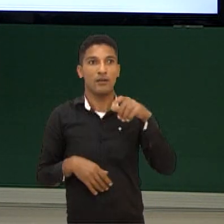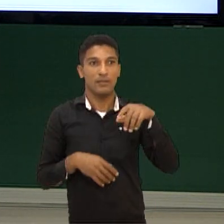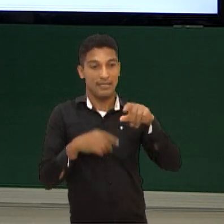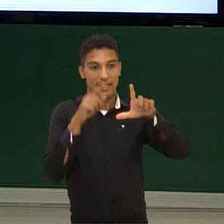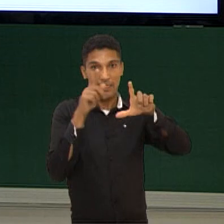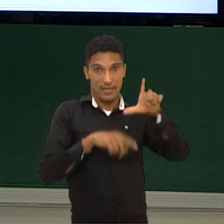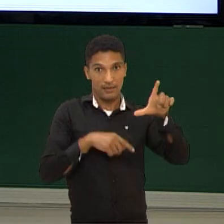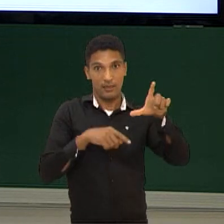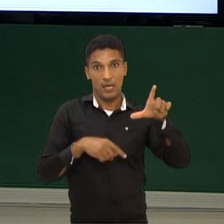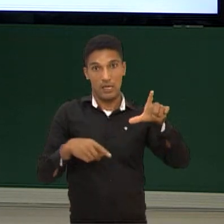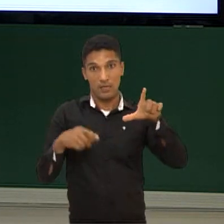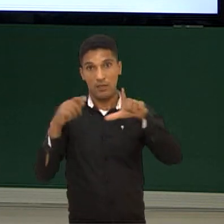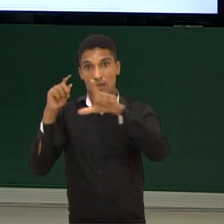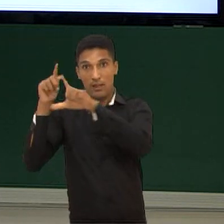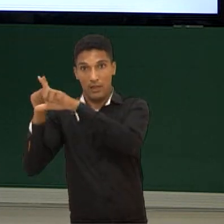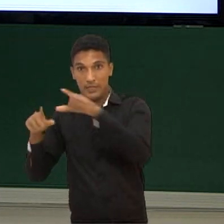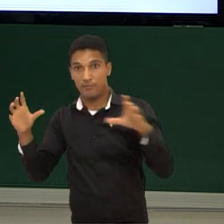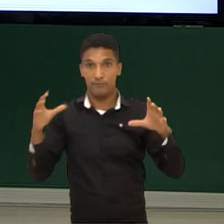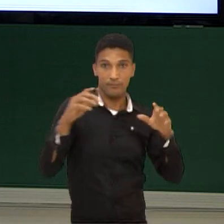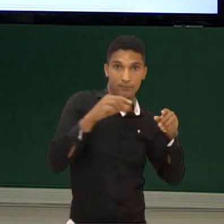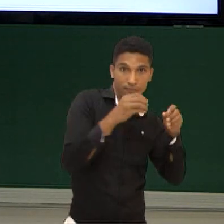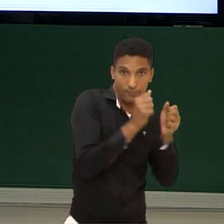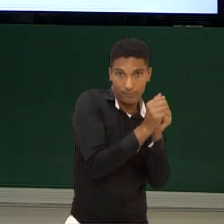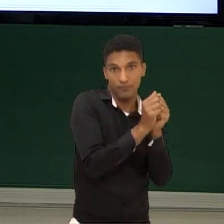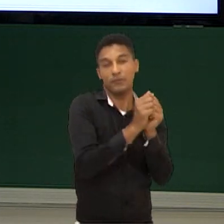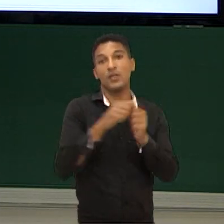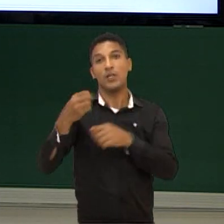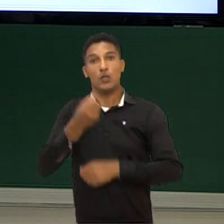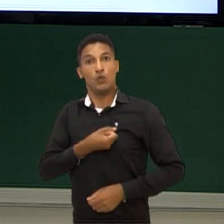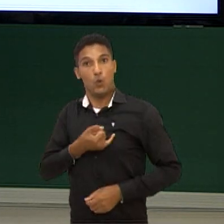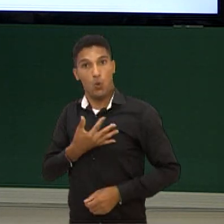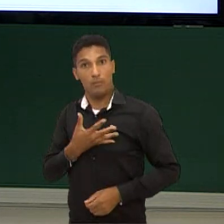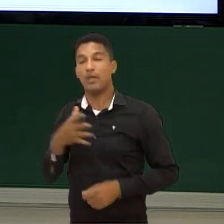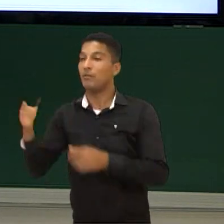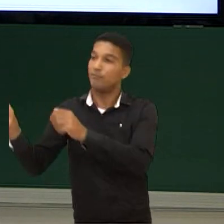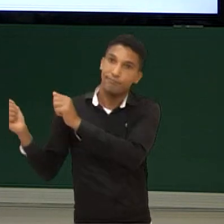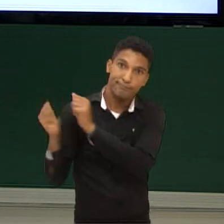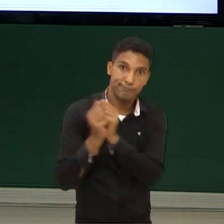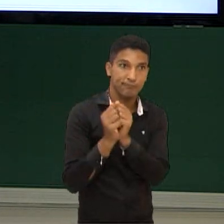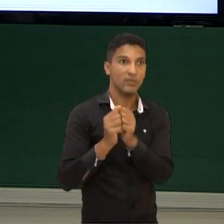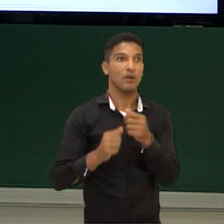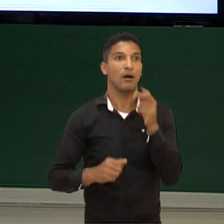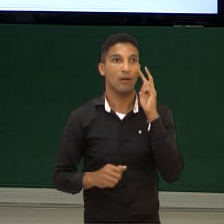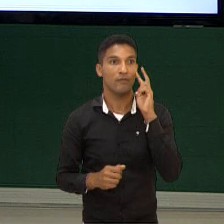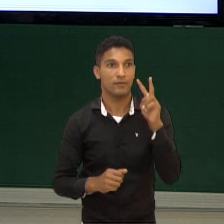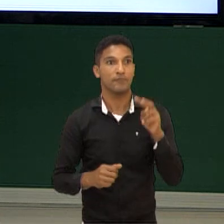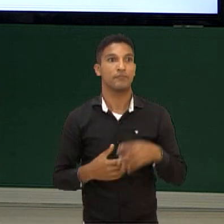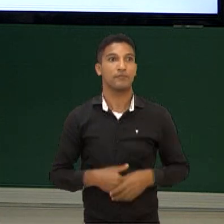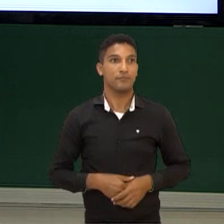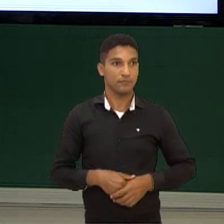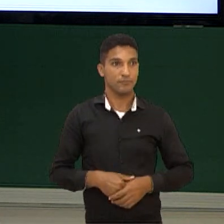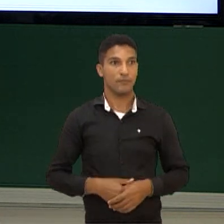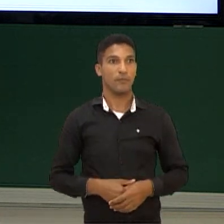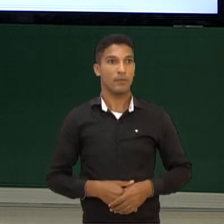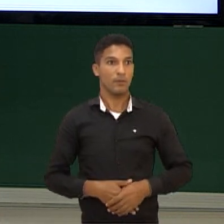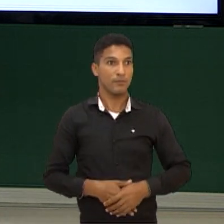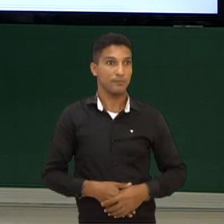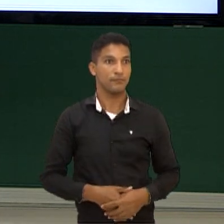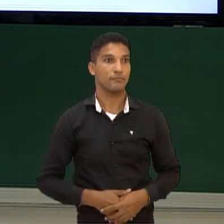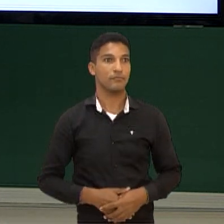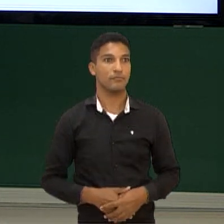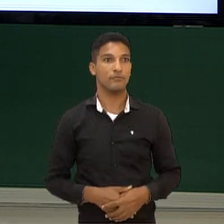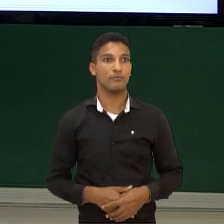X mais x, 4x. 4x mais 6x, 10x. E 10x mais